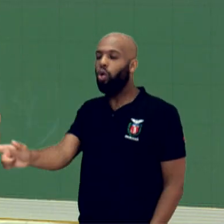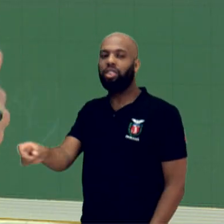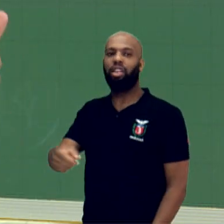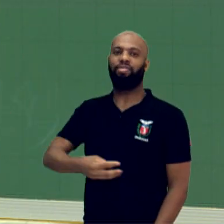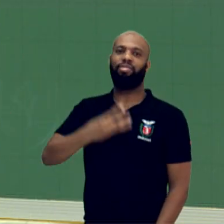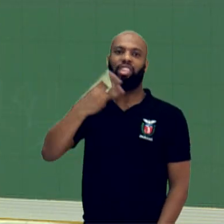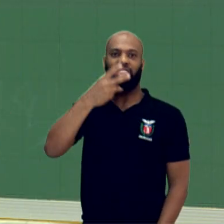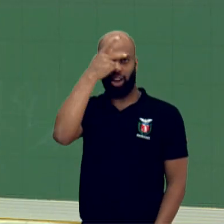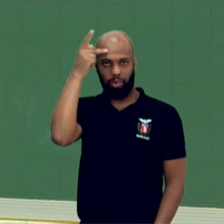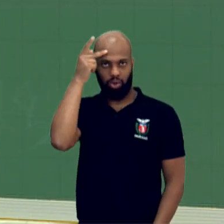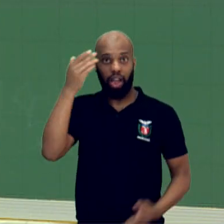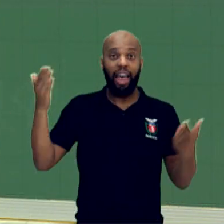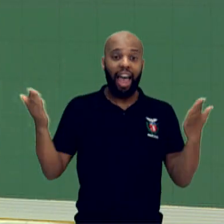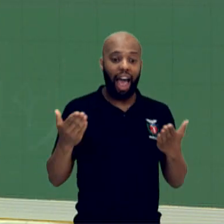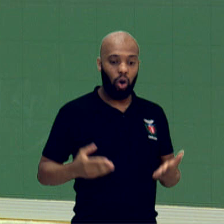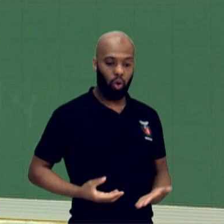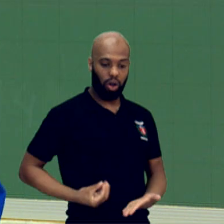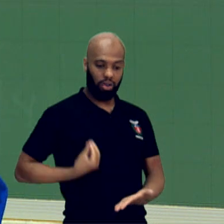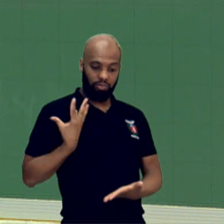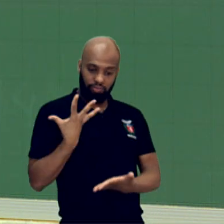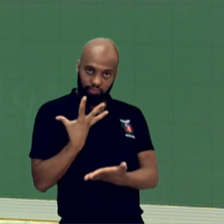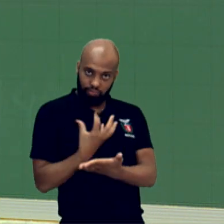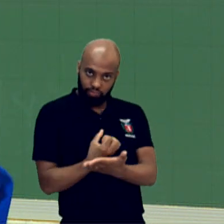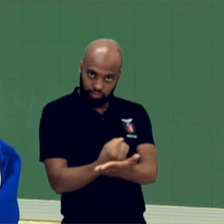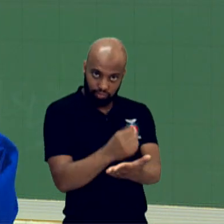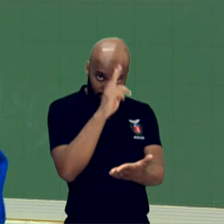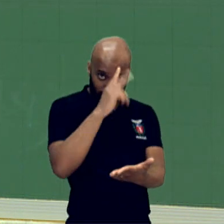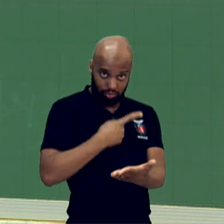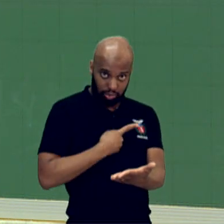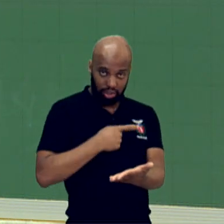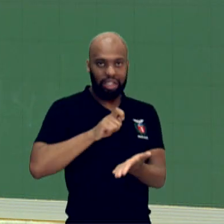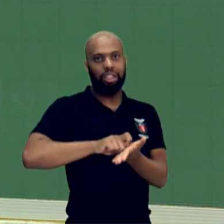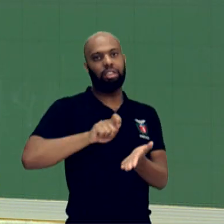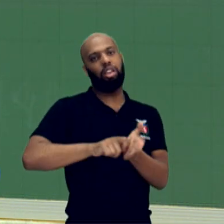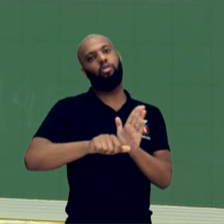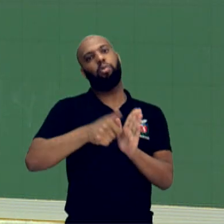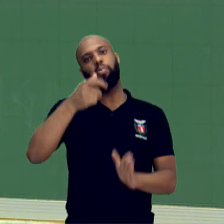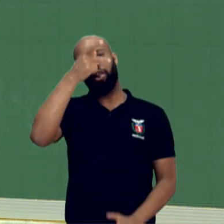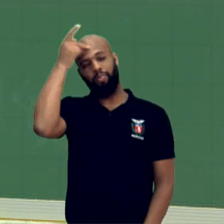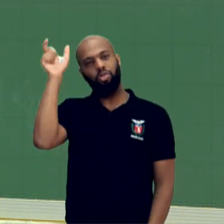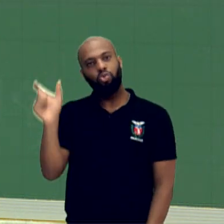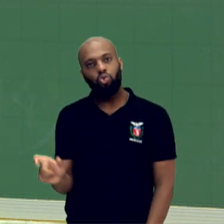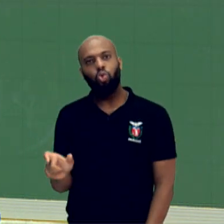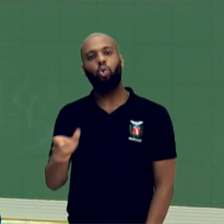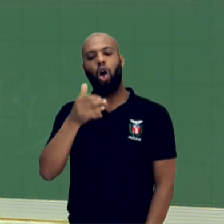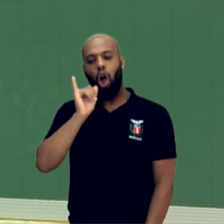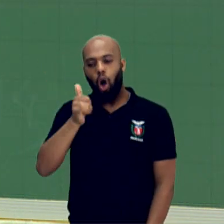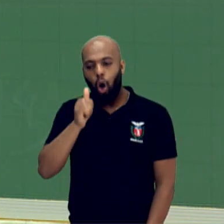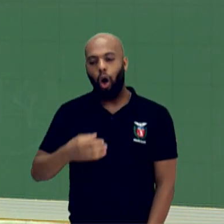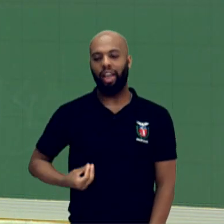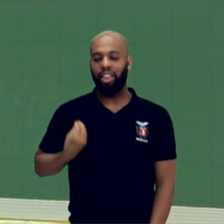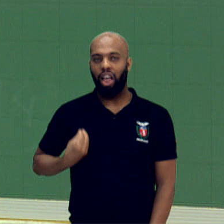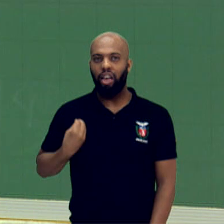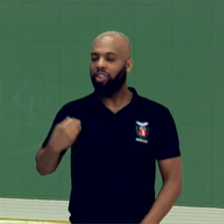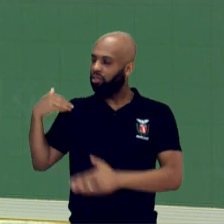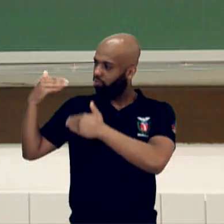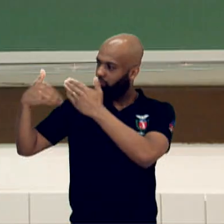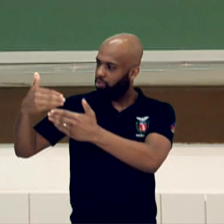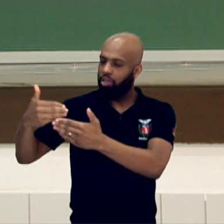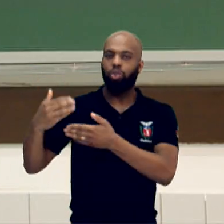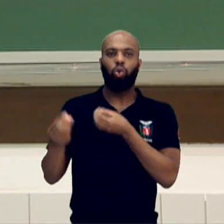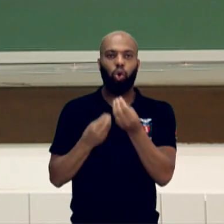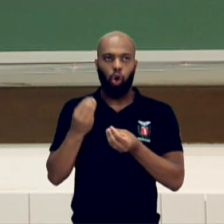terceiro. Já a autobiografia é uma escrita em primeira pessoa. A pessoa conta relatos da própria vida.